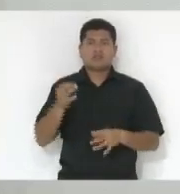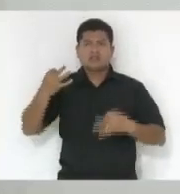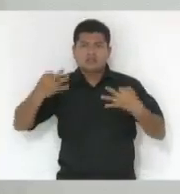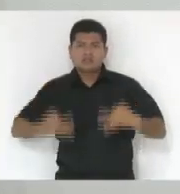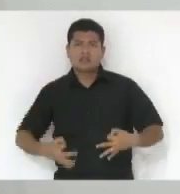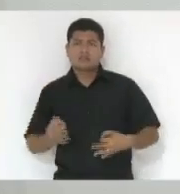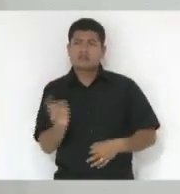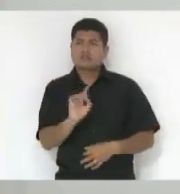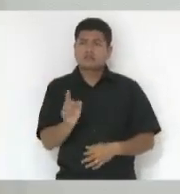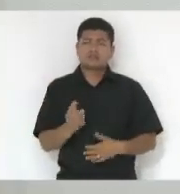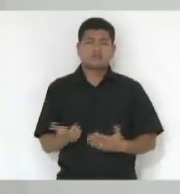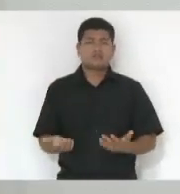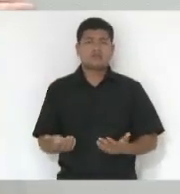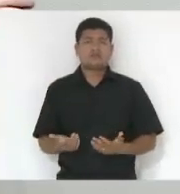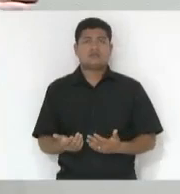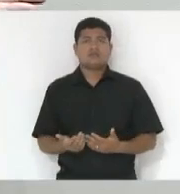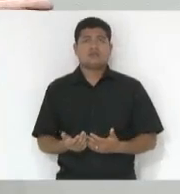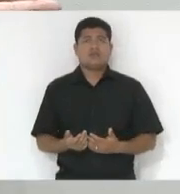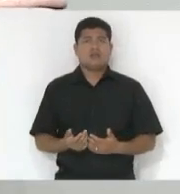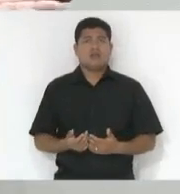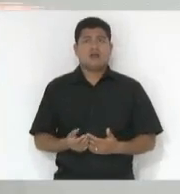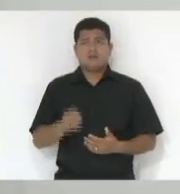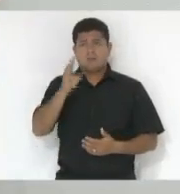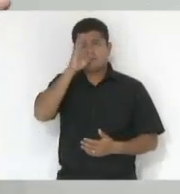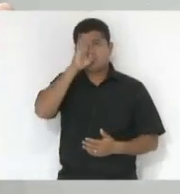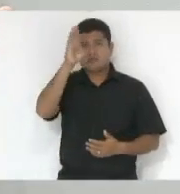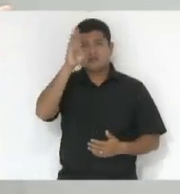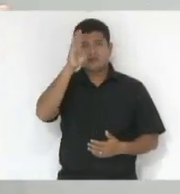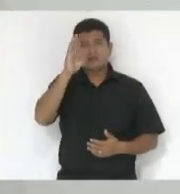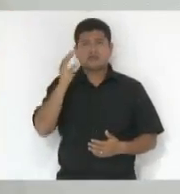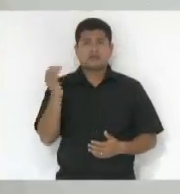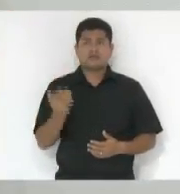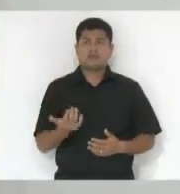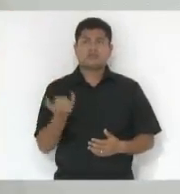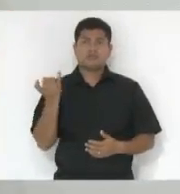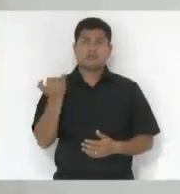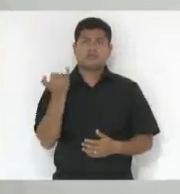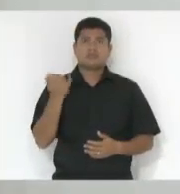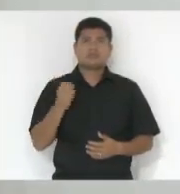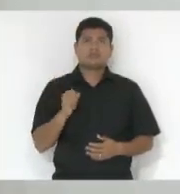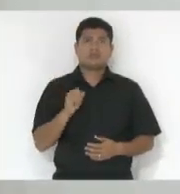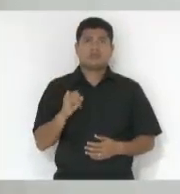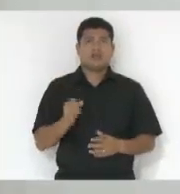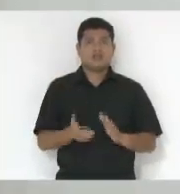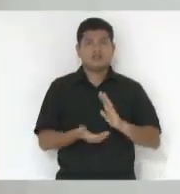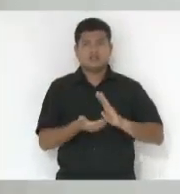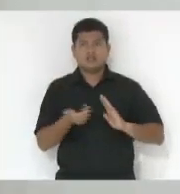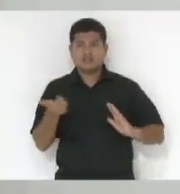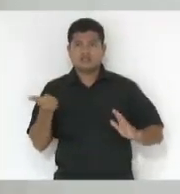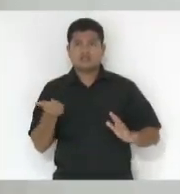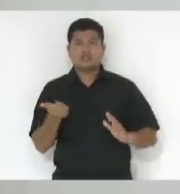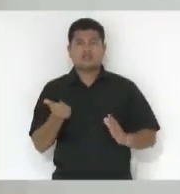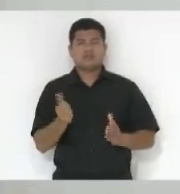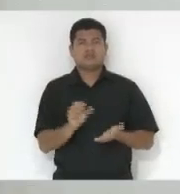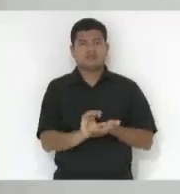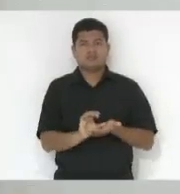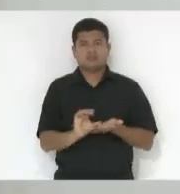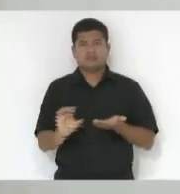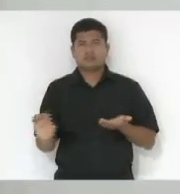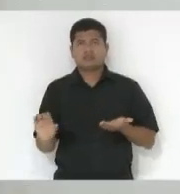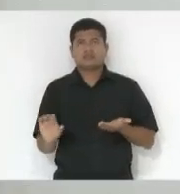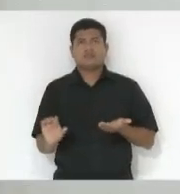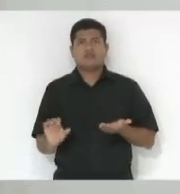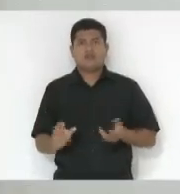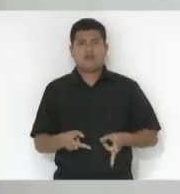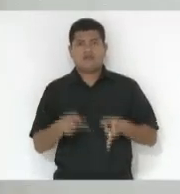não é correto. Sobre prioridades, porque se uma vez que esse valor é retirado, é subtraído, é